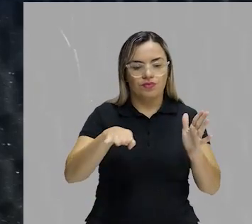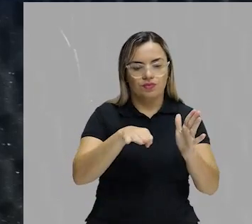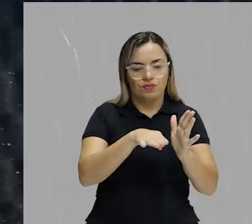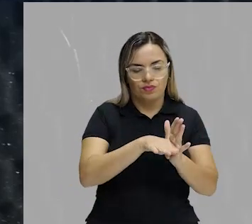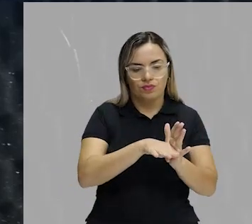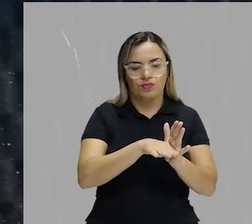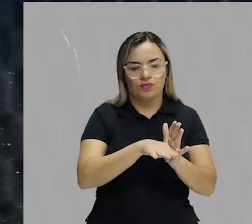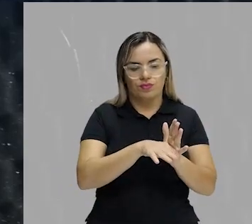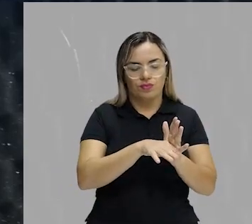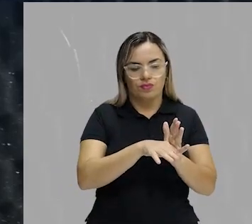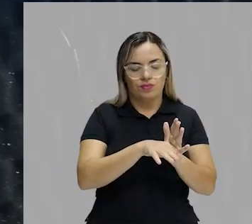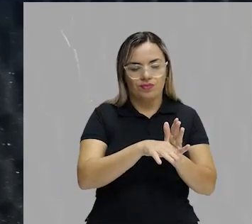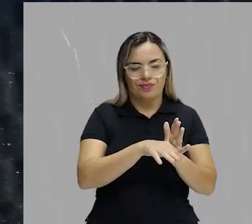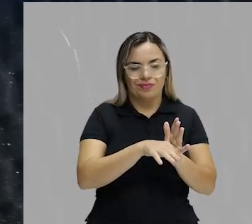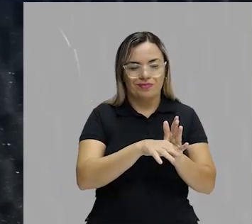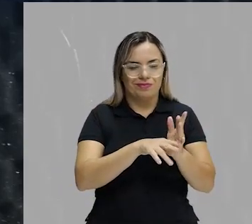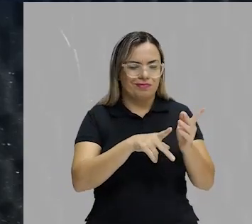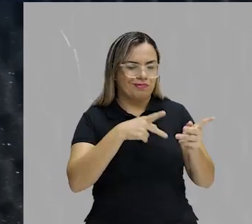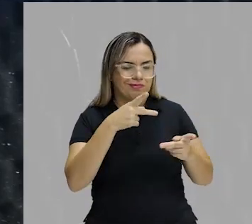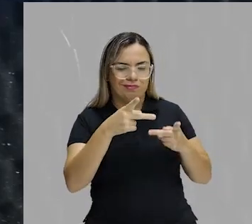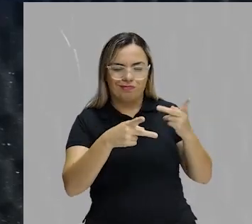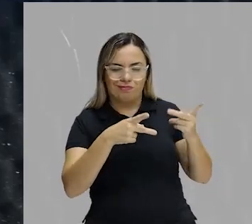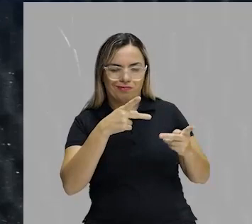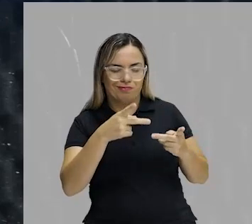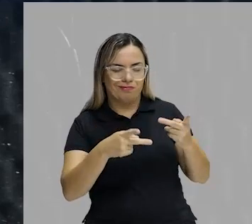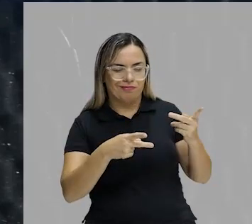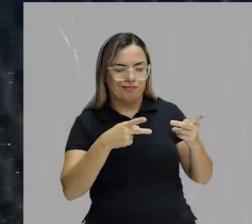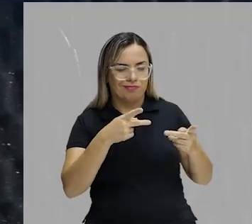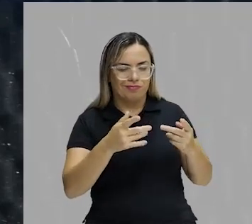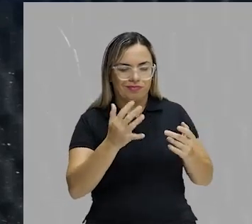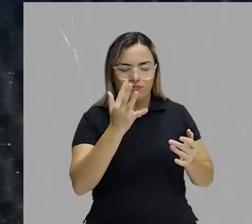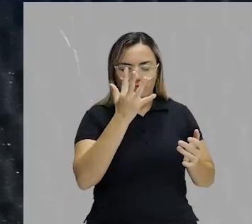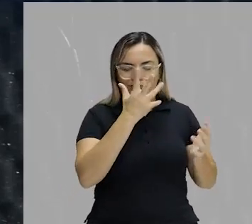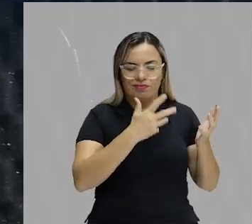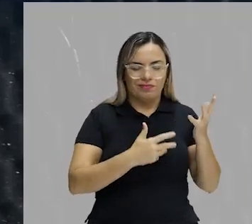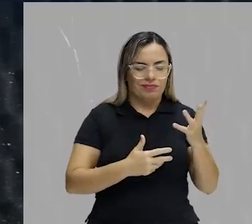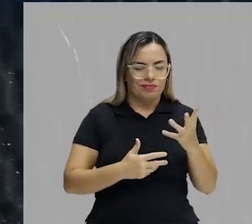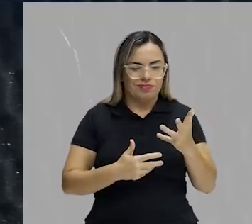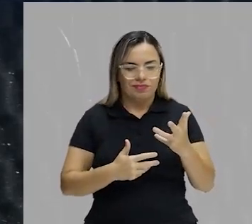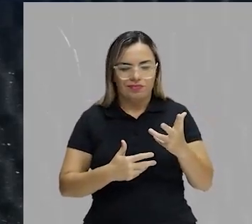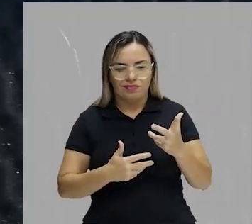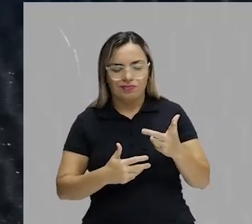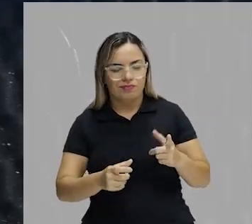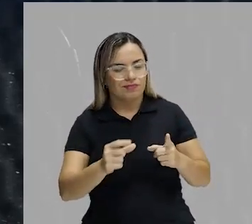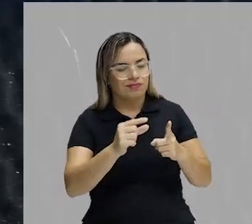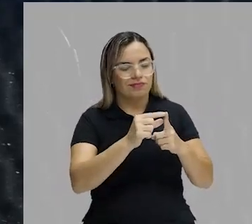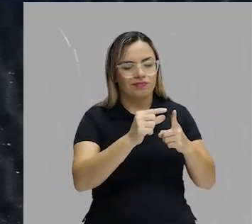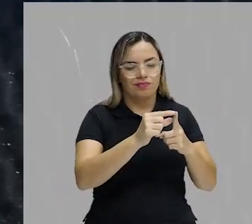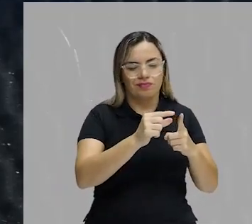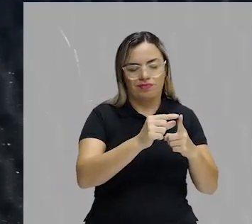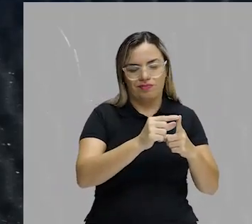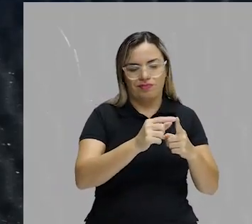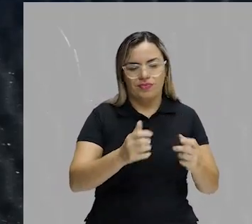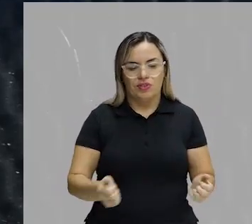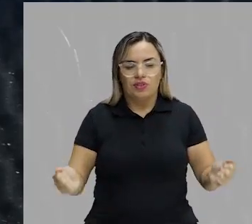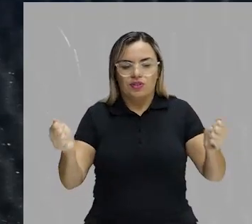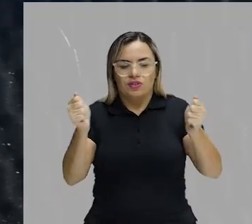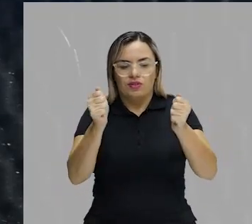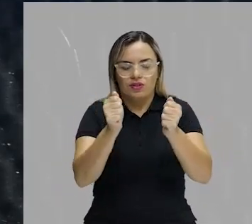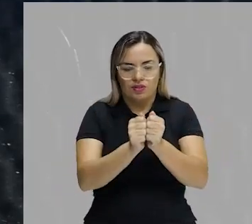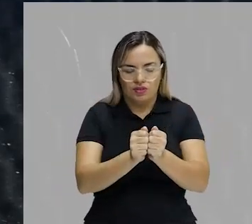ele me disse coisas tão lindas. Ele chegou e me disse coisas tão lindas. Eu